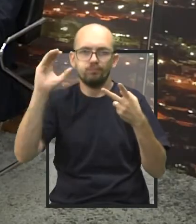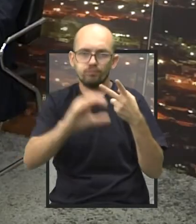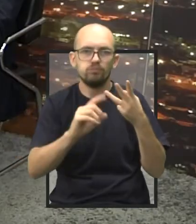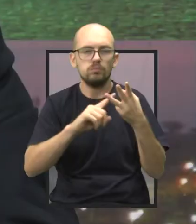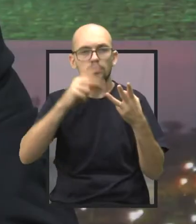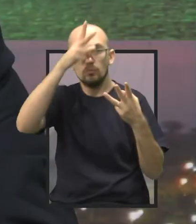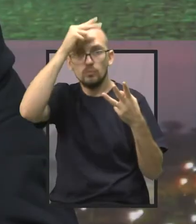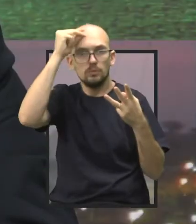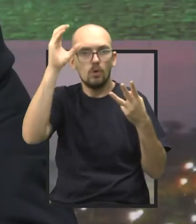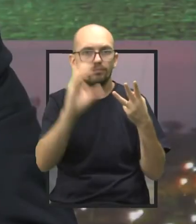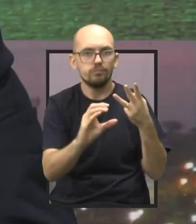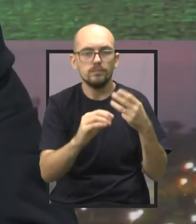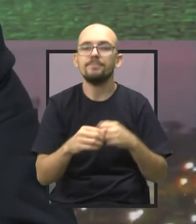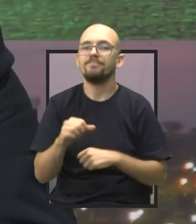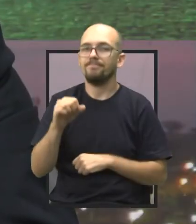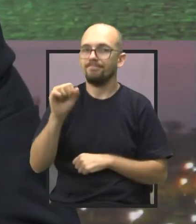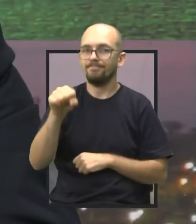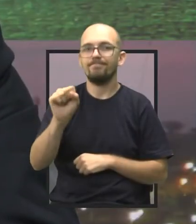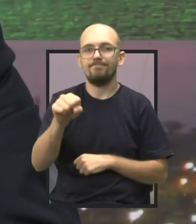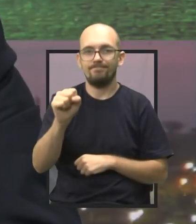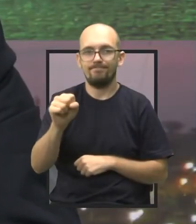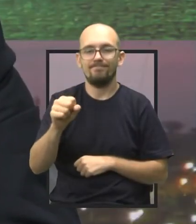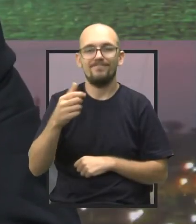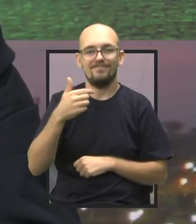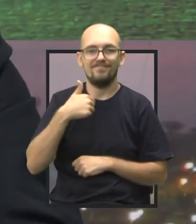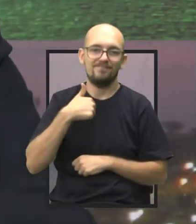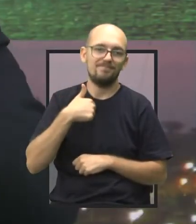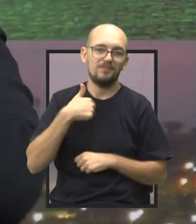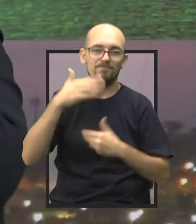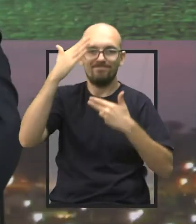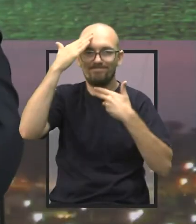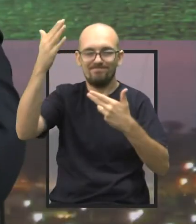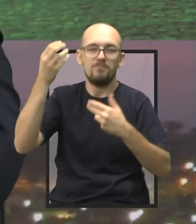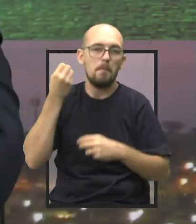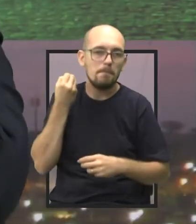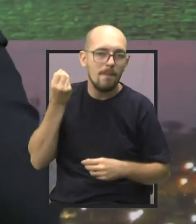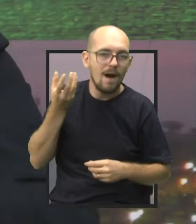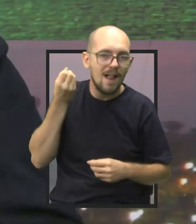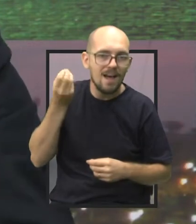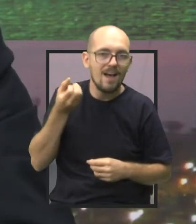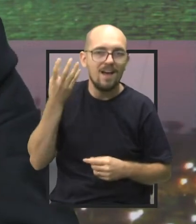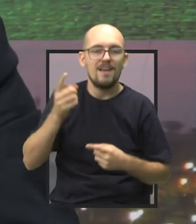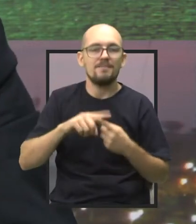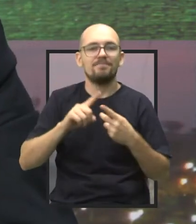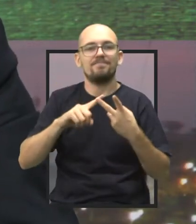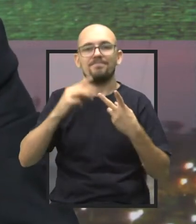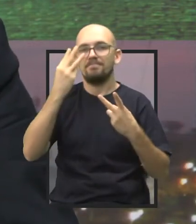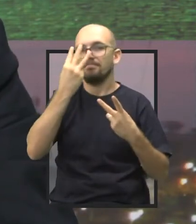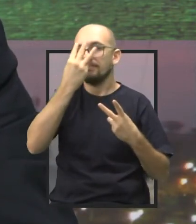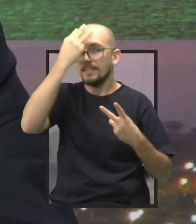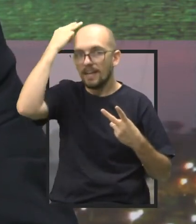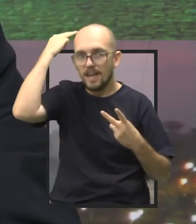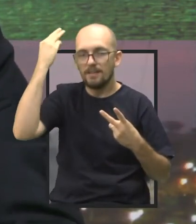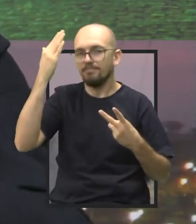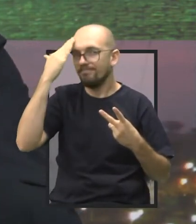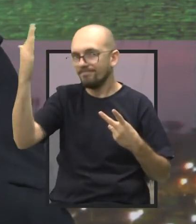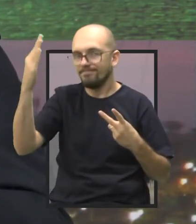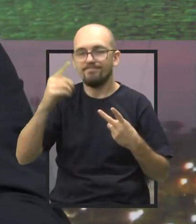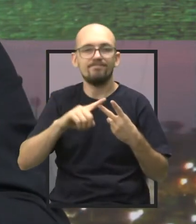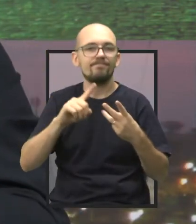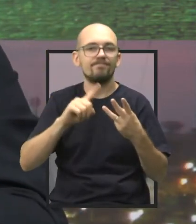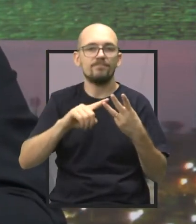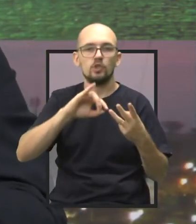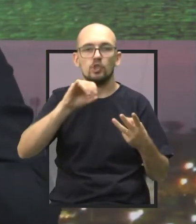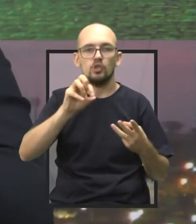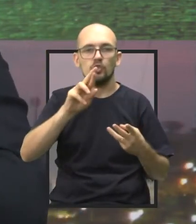Sim, como bem eu agradeci o deputado Baleia, presidente Michel Temer, o Jorge Caruso,